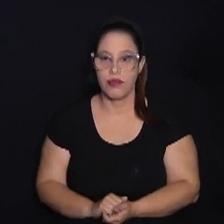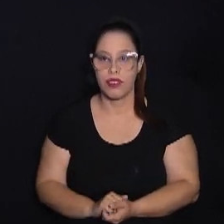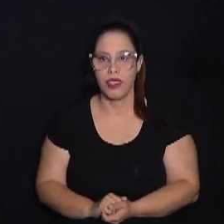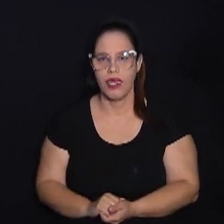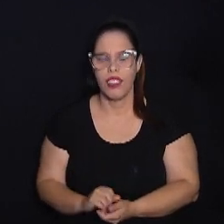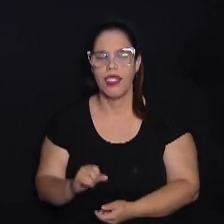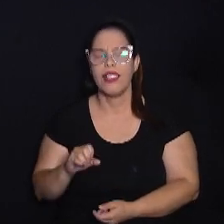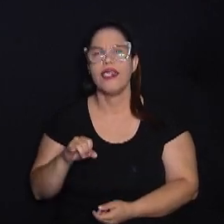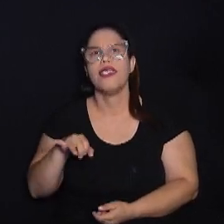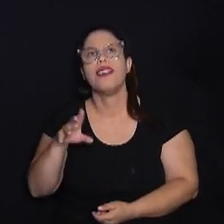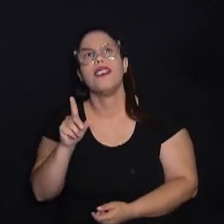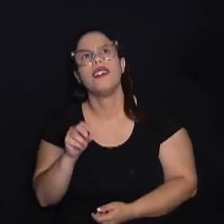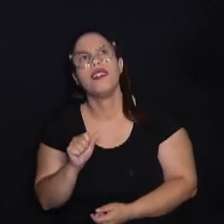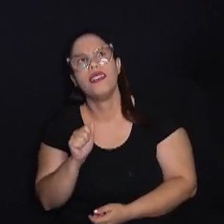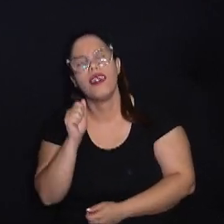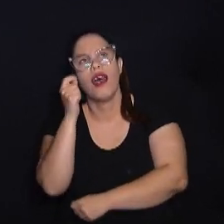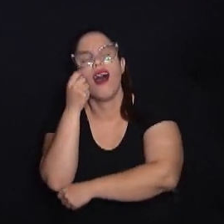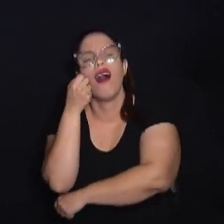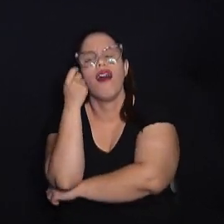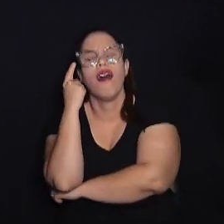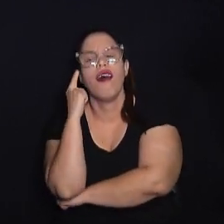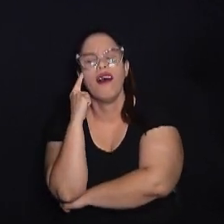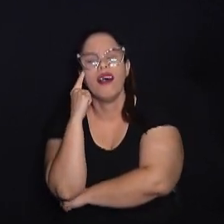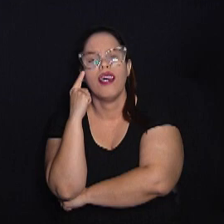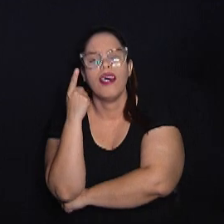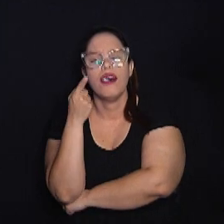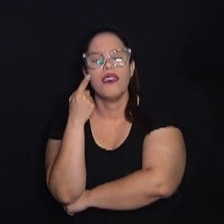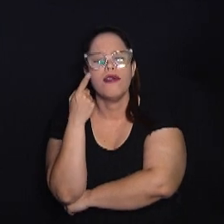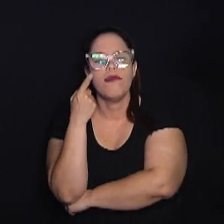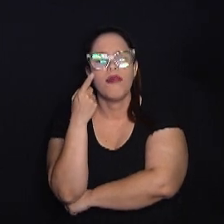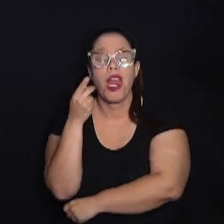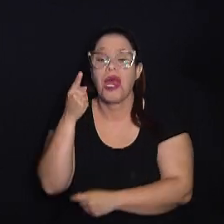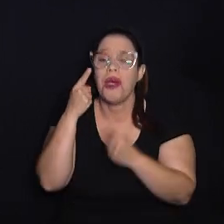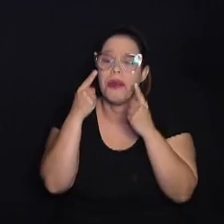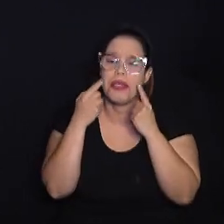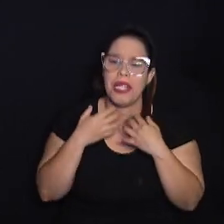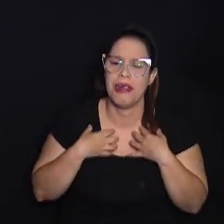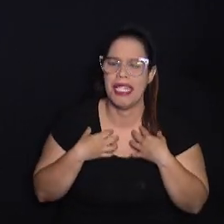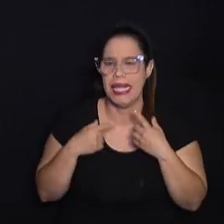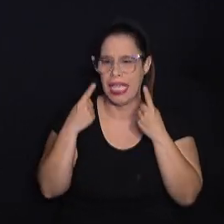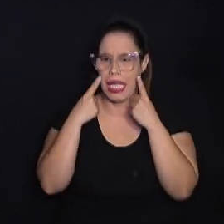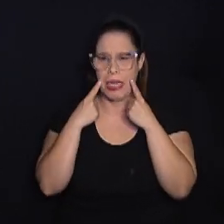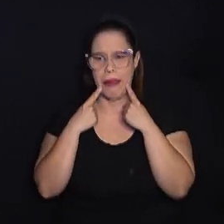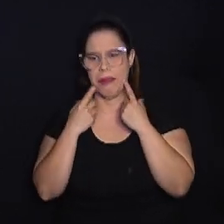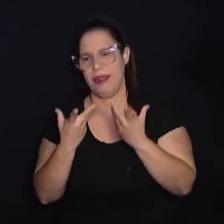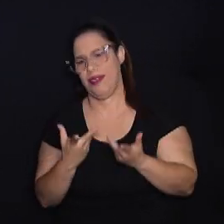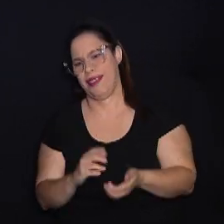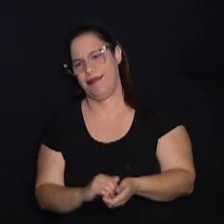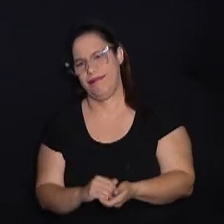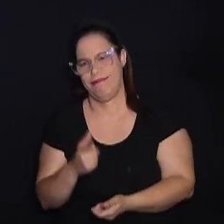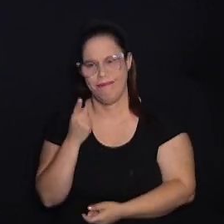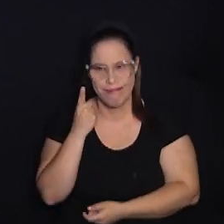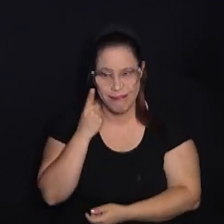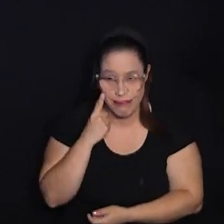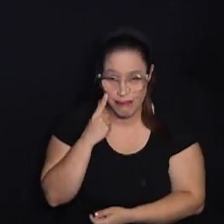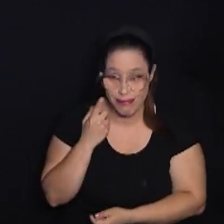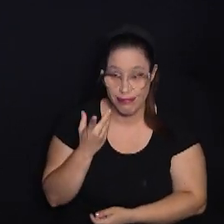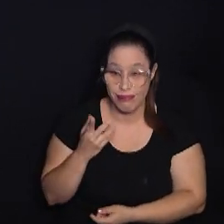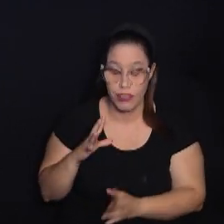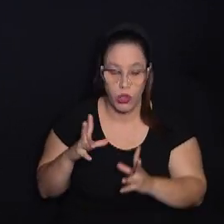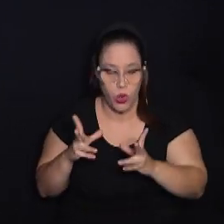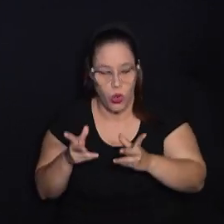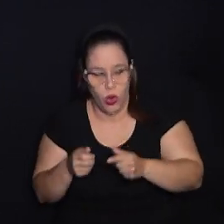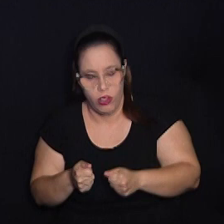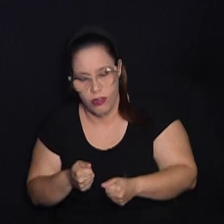Cida, eu ouço você falar aqui, eu tentei eu não ficar emocionado, gente, porque quando nós vemos, tudo que